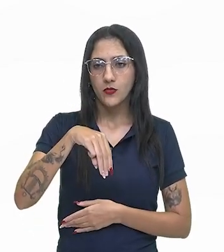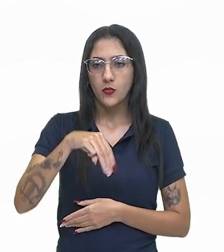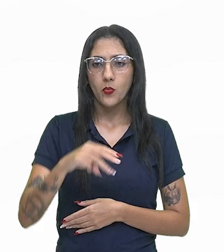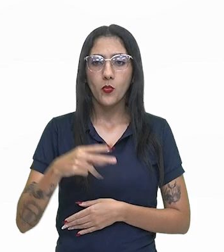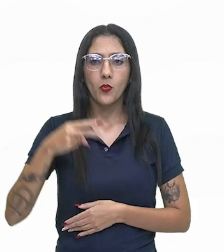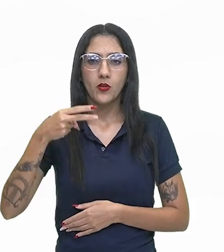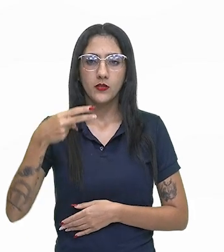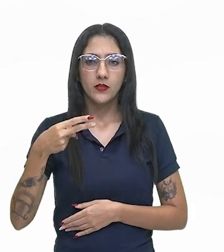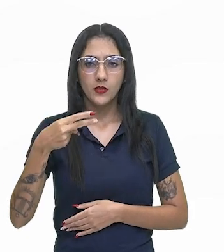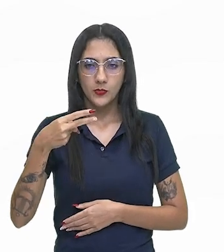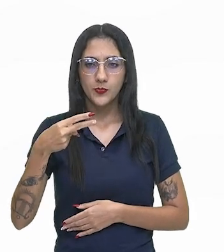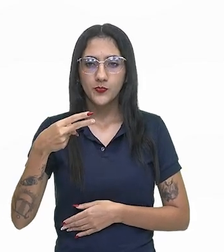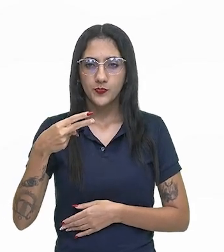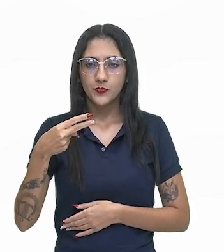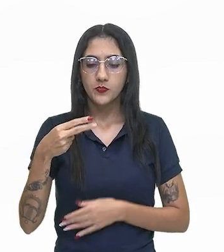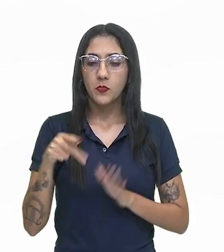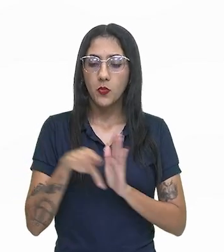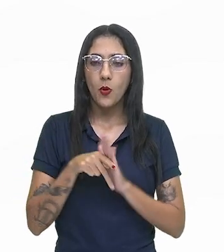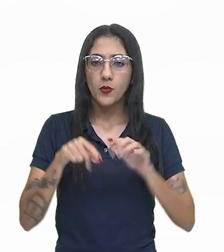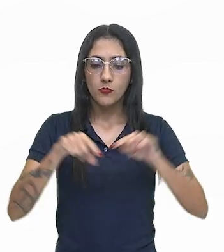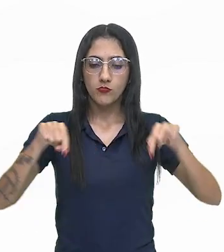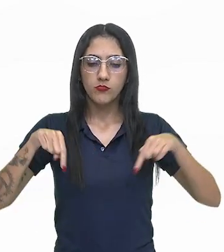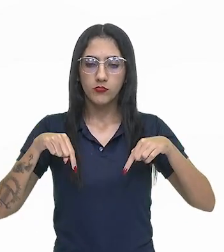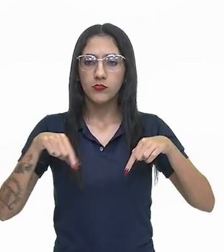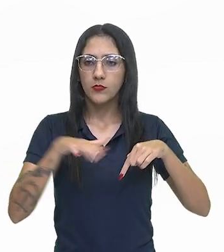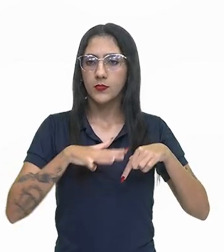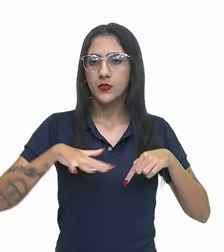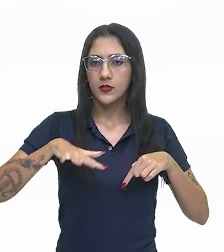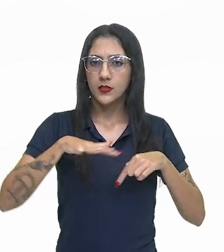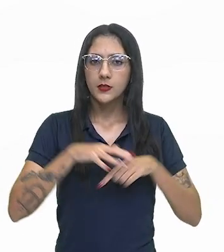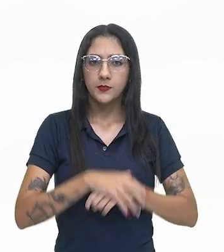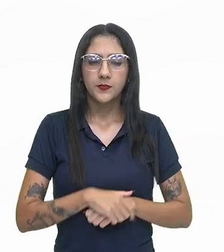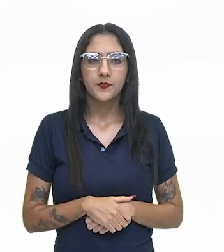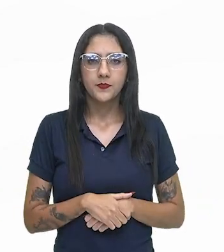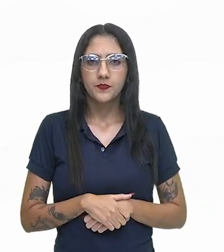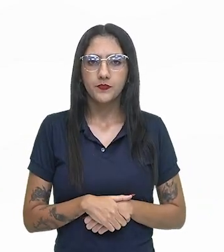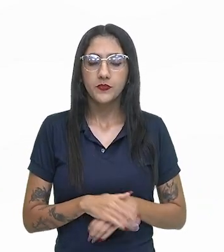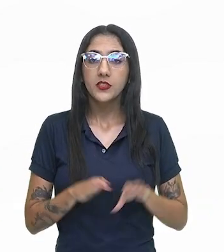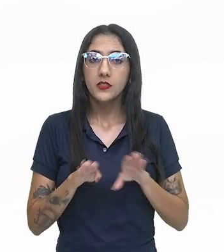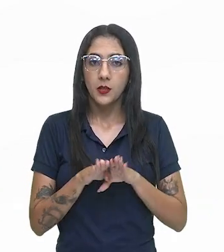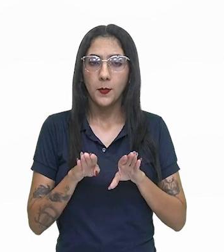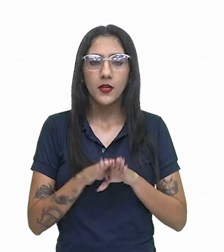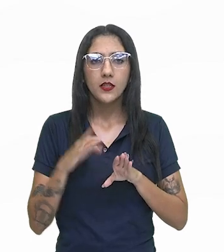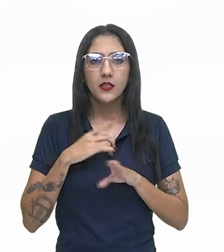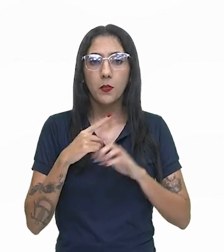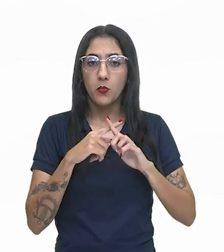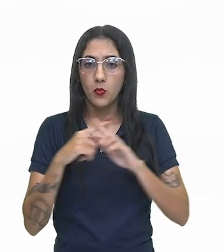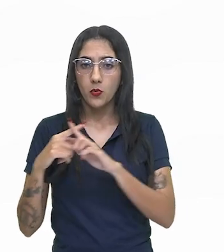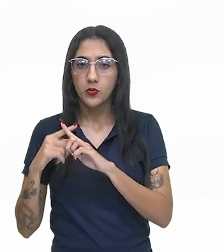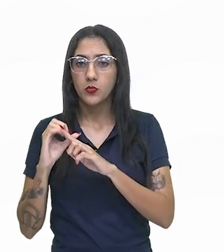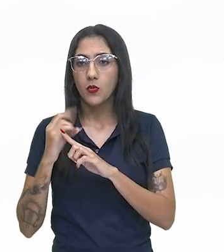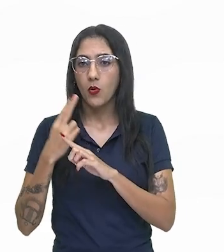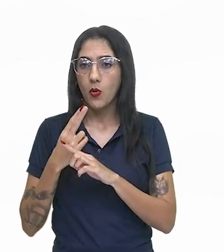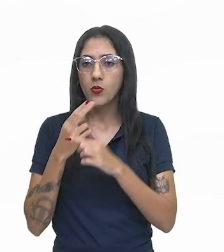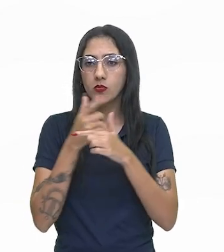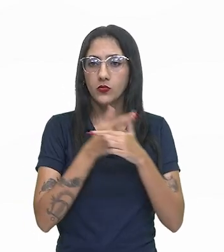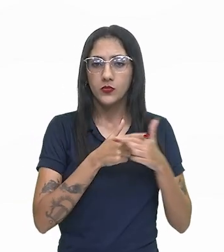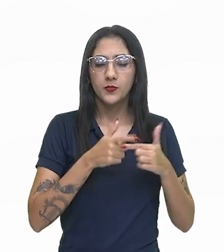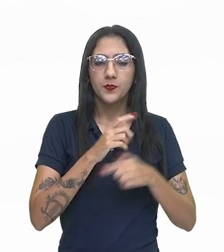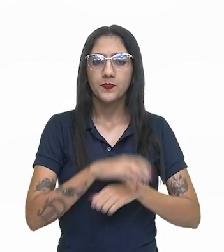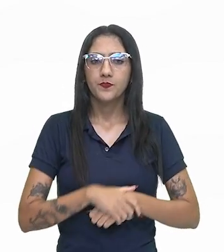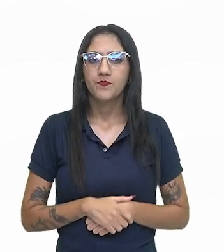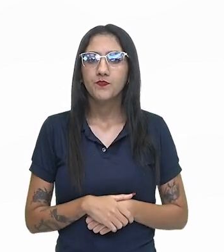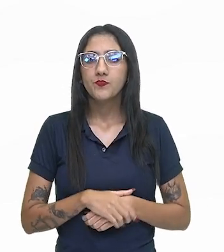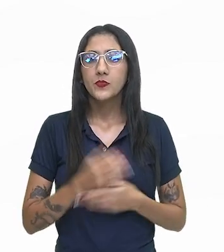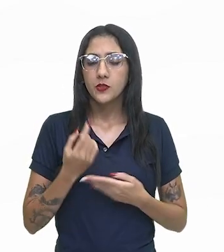unidade padrão para as áreas. E temos também os seus múltiplos e submúltiplos. Vamos começar então com